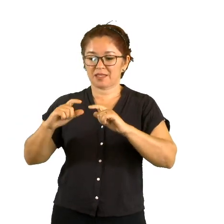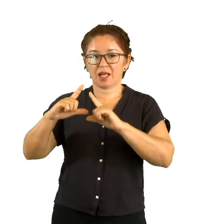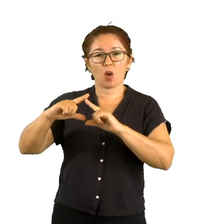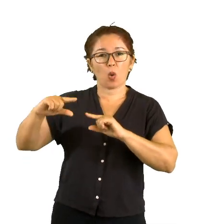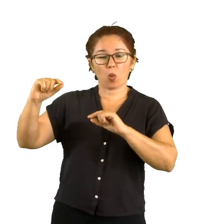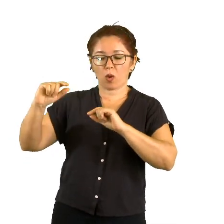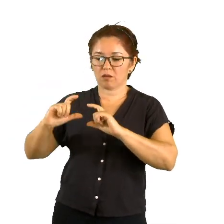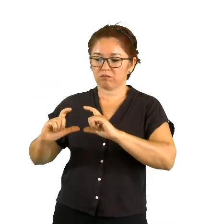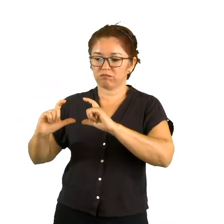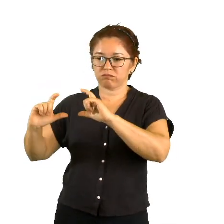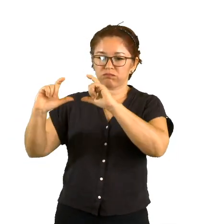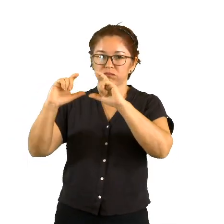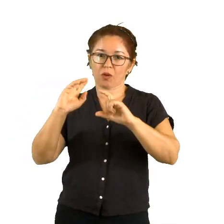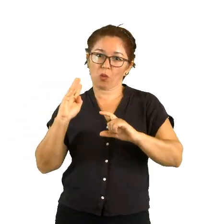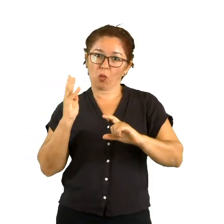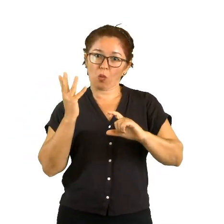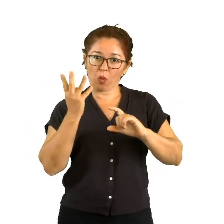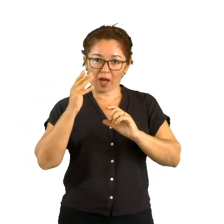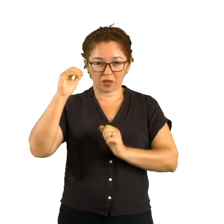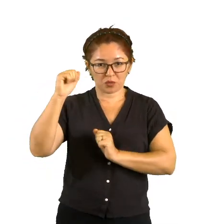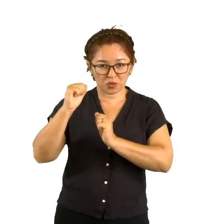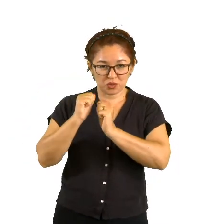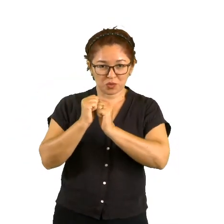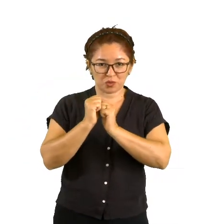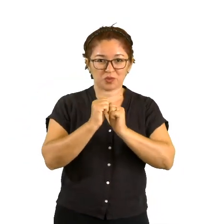Lua é de